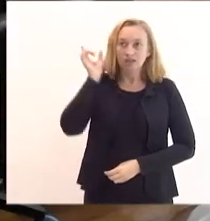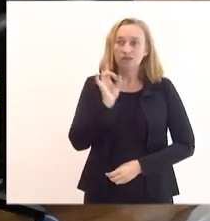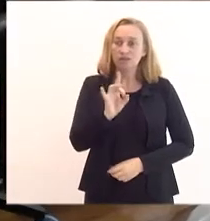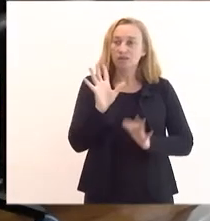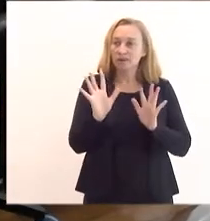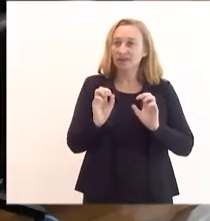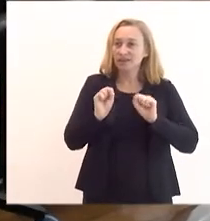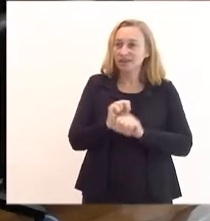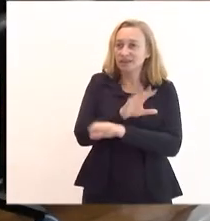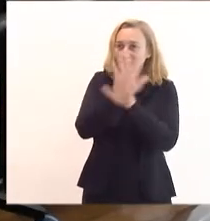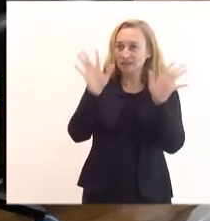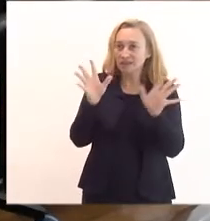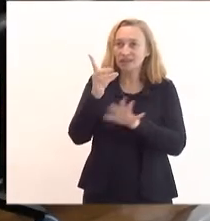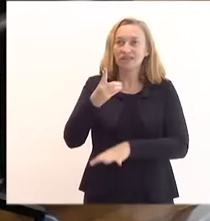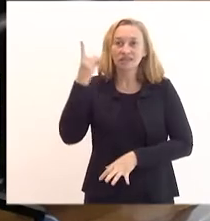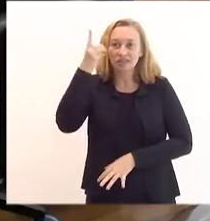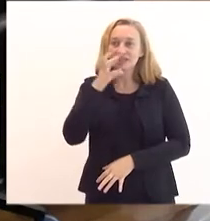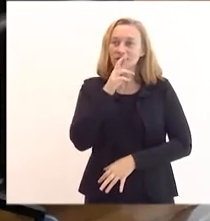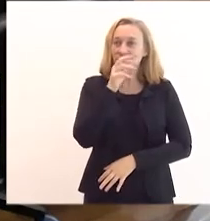Amorim,